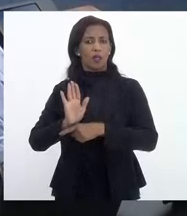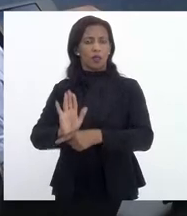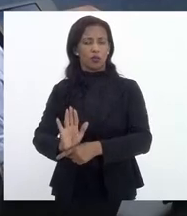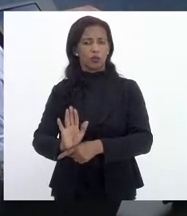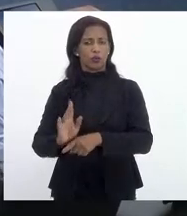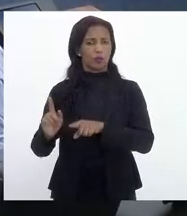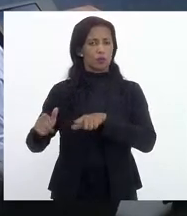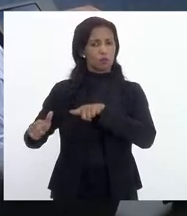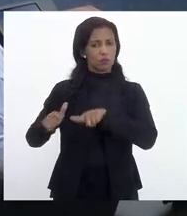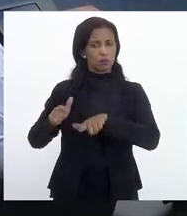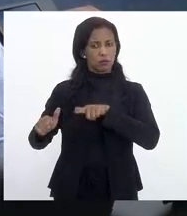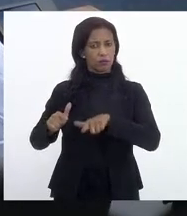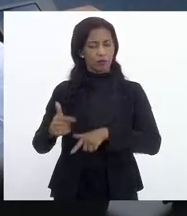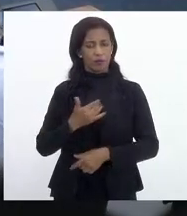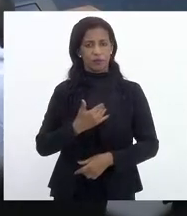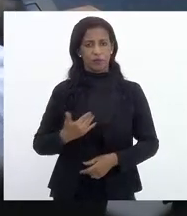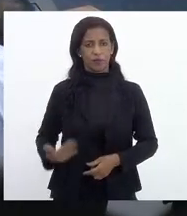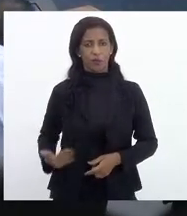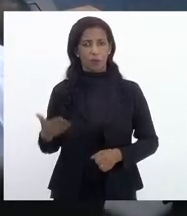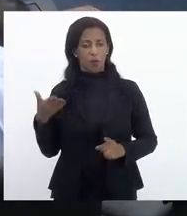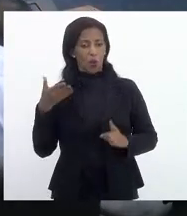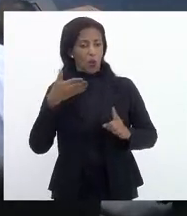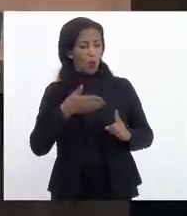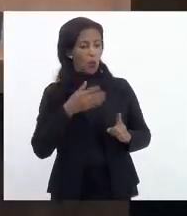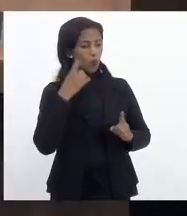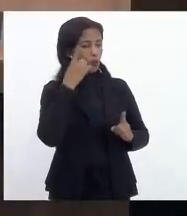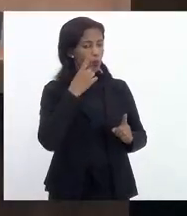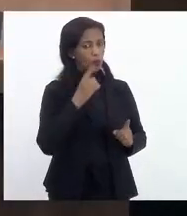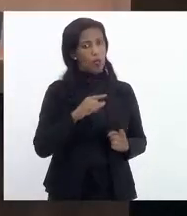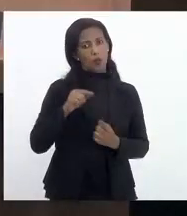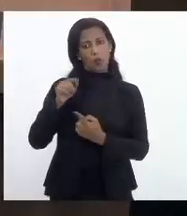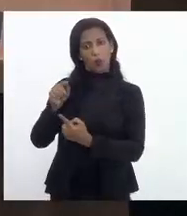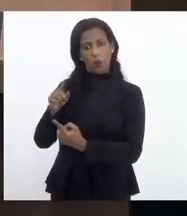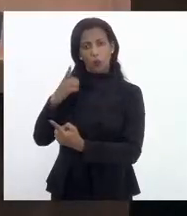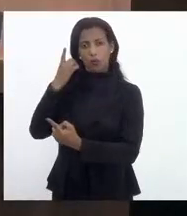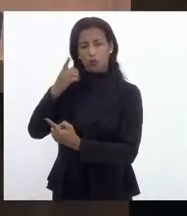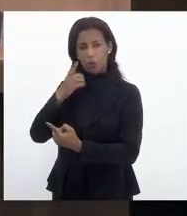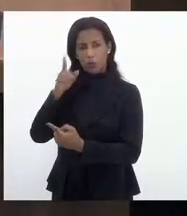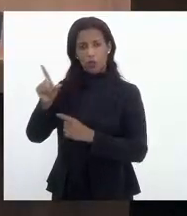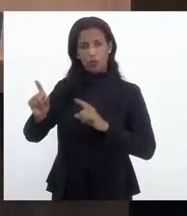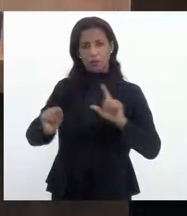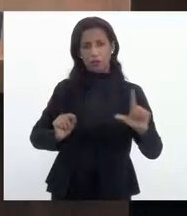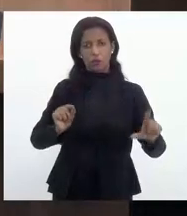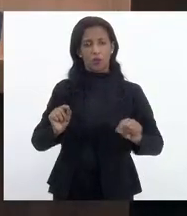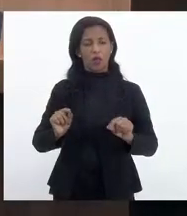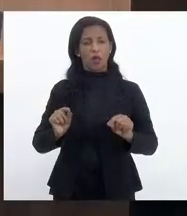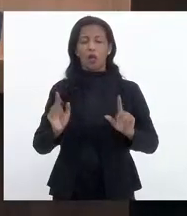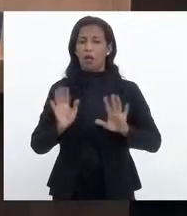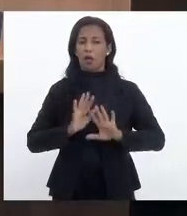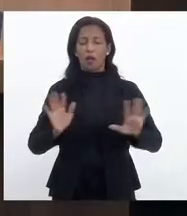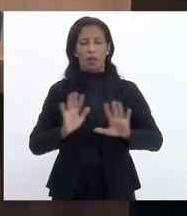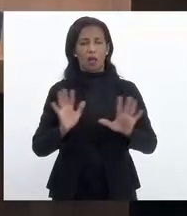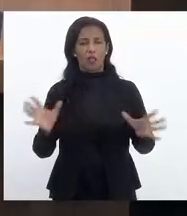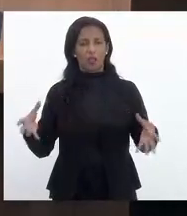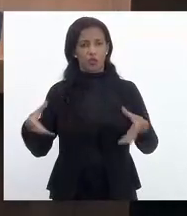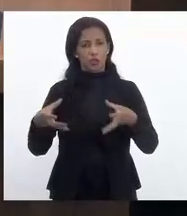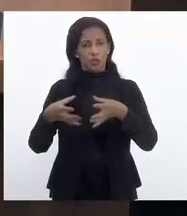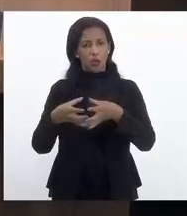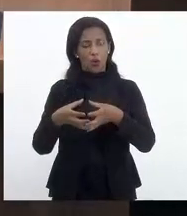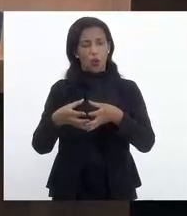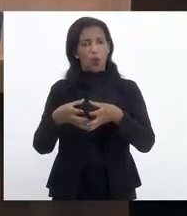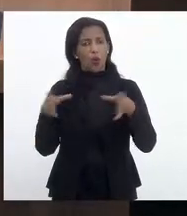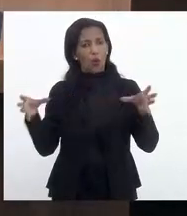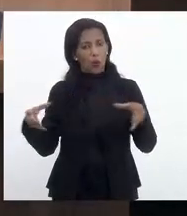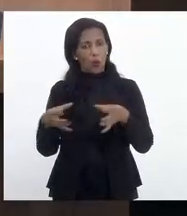do serviço público e para a gente não priorizar um deputado outro viu Deputado Acer Aspire nós vamos apresentar nossas emendas de uma